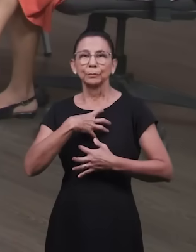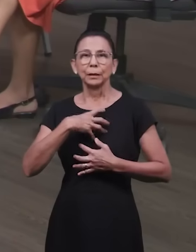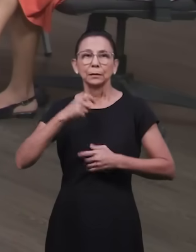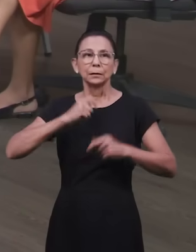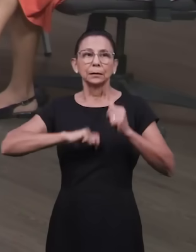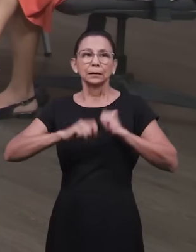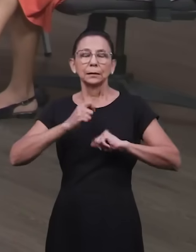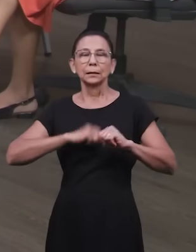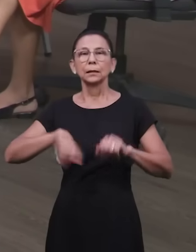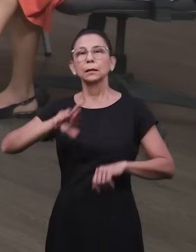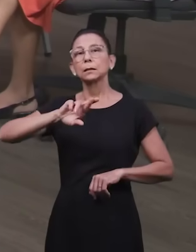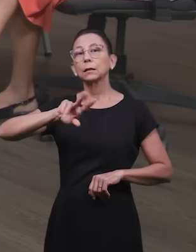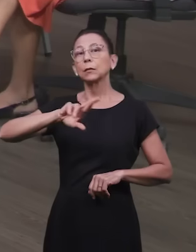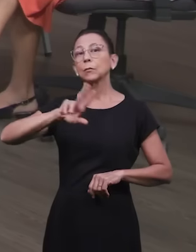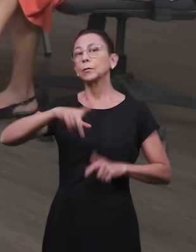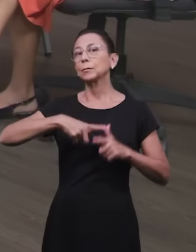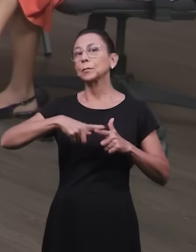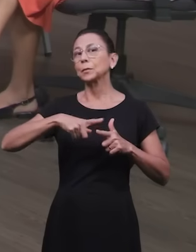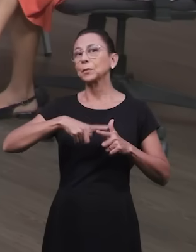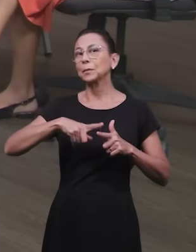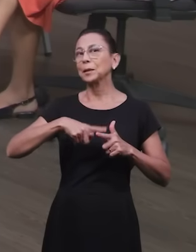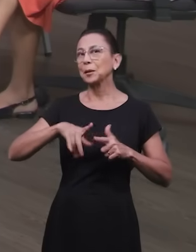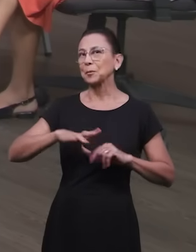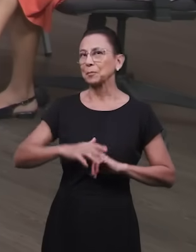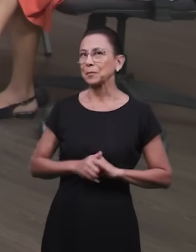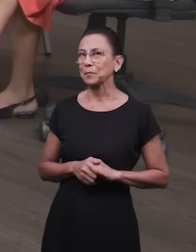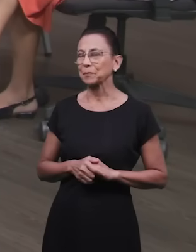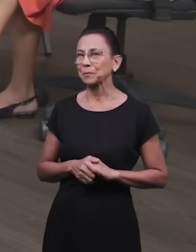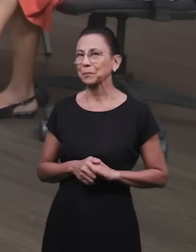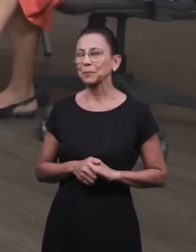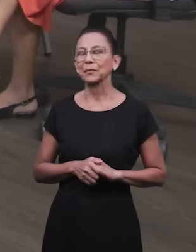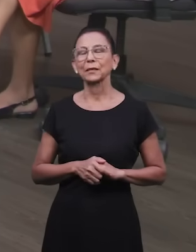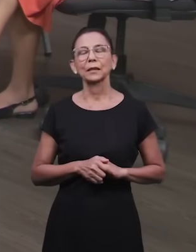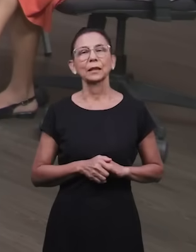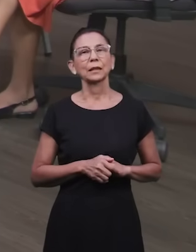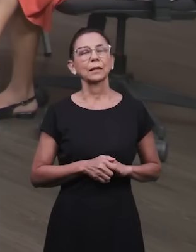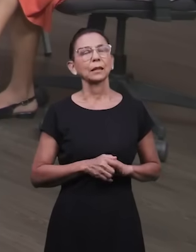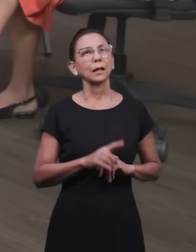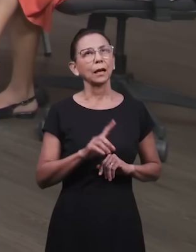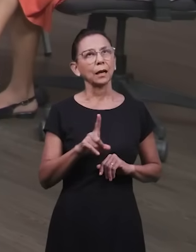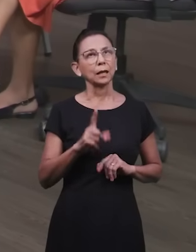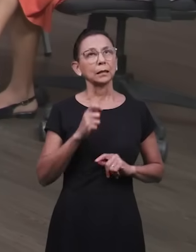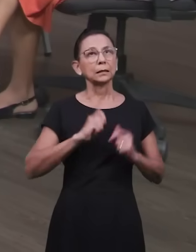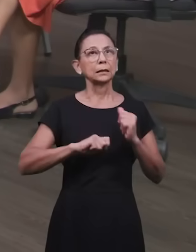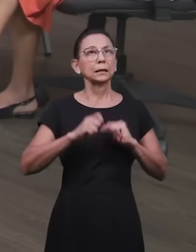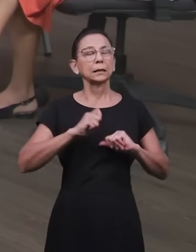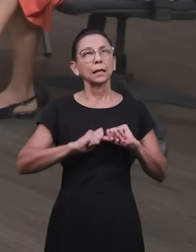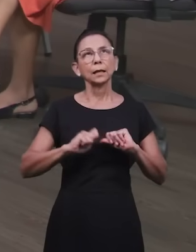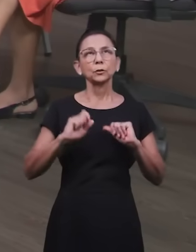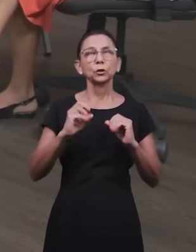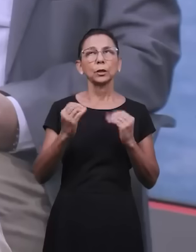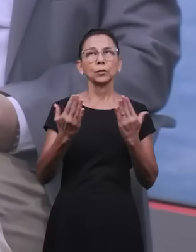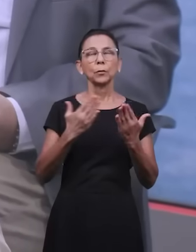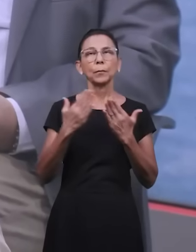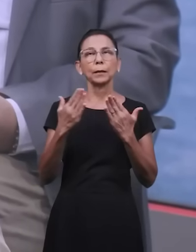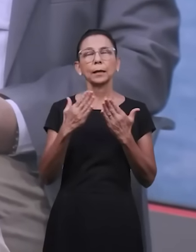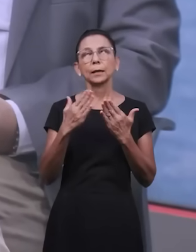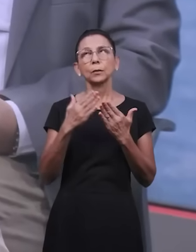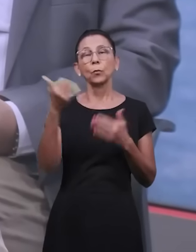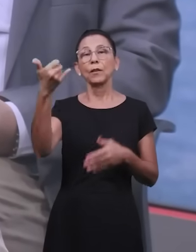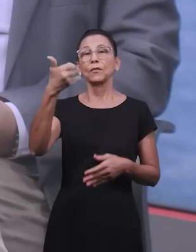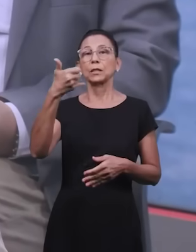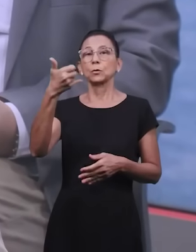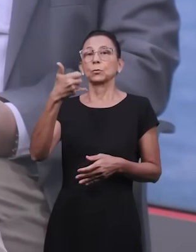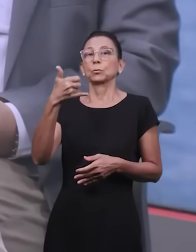Essas reações, elas não são suas inimigas. Elas estão aí para te enviar uma mensagem. Decodifica a mensagem